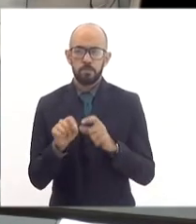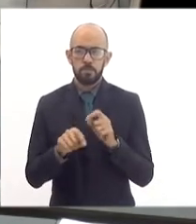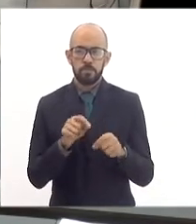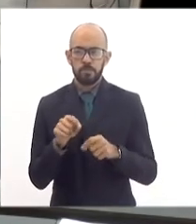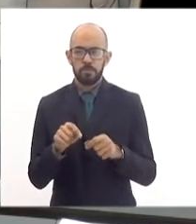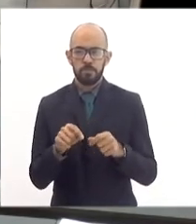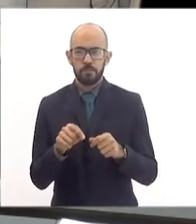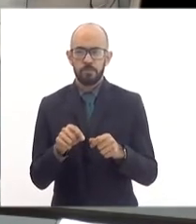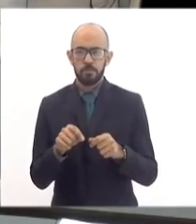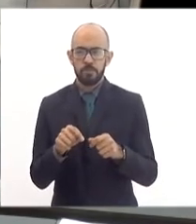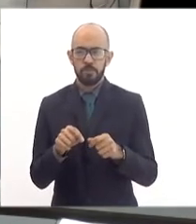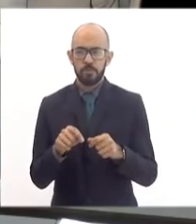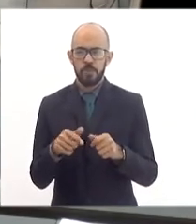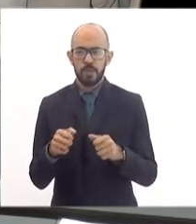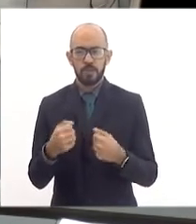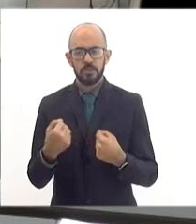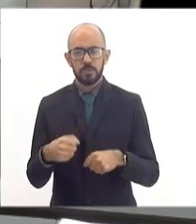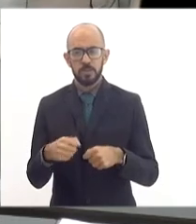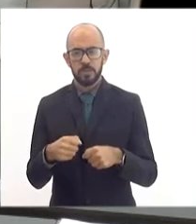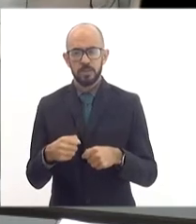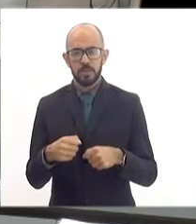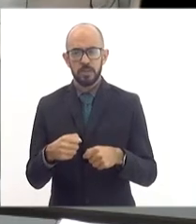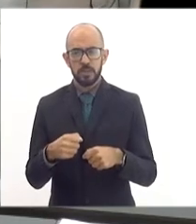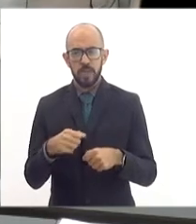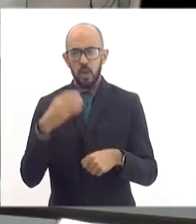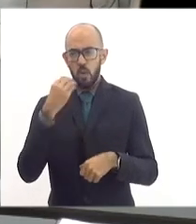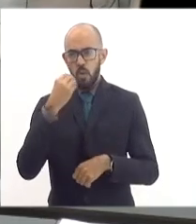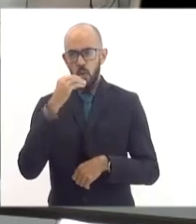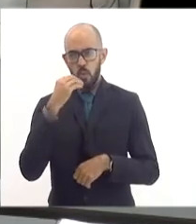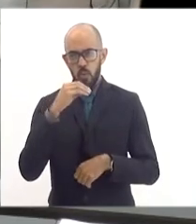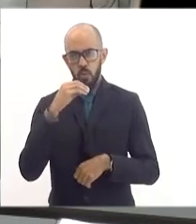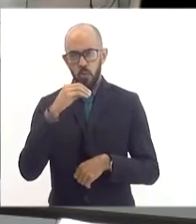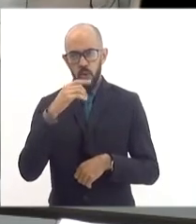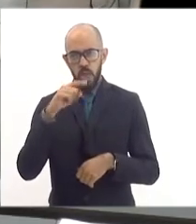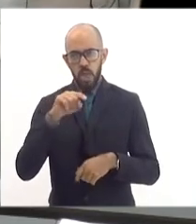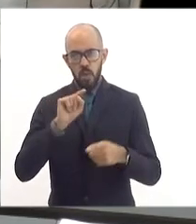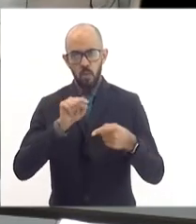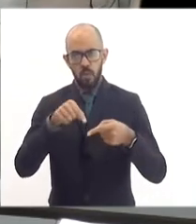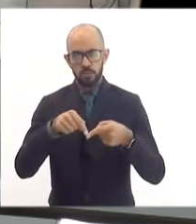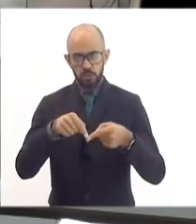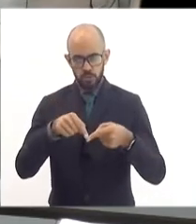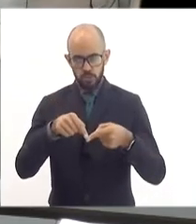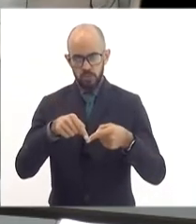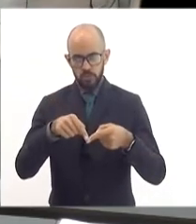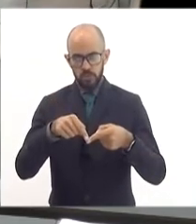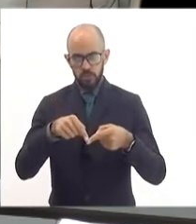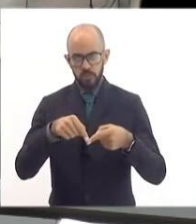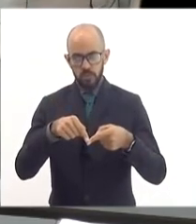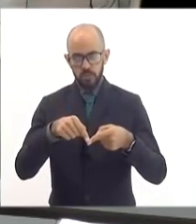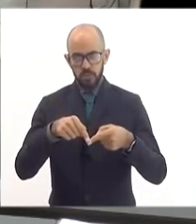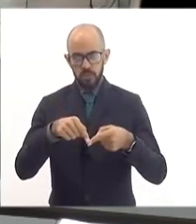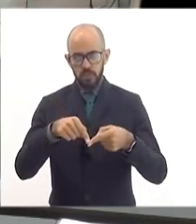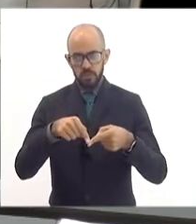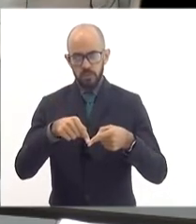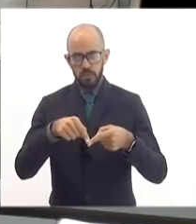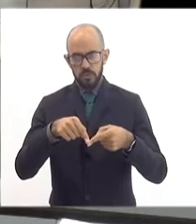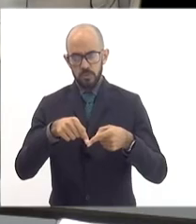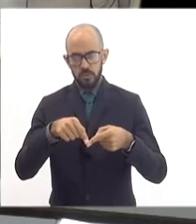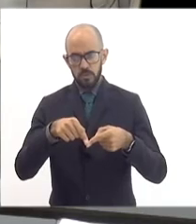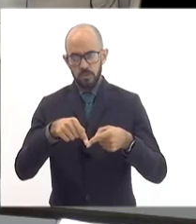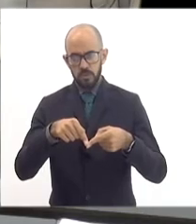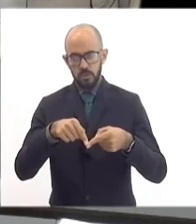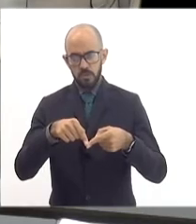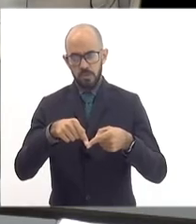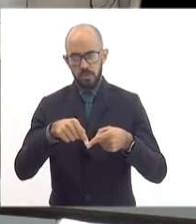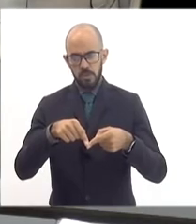ser rentáveis, né? É o que prevê o objetivo, né, o cerne desse